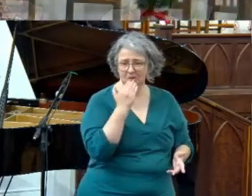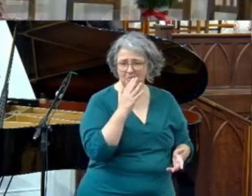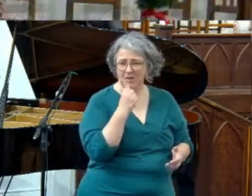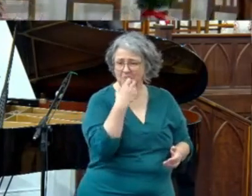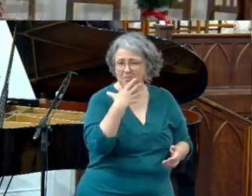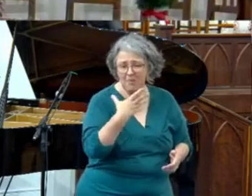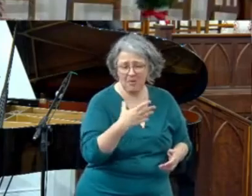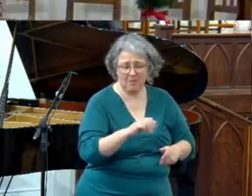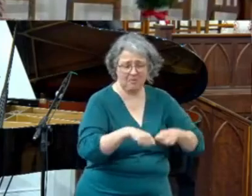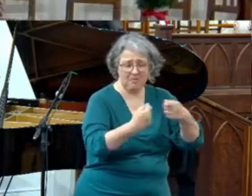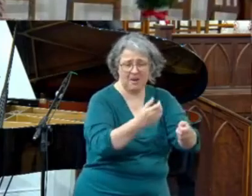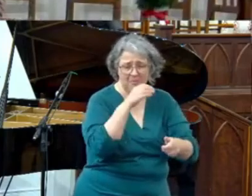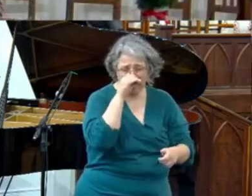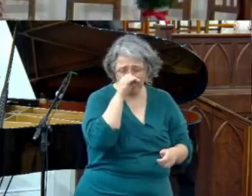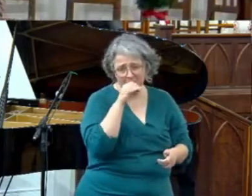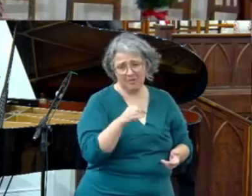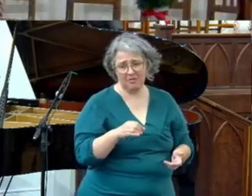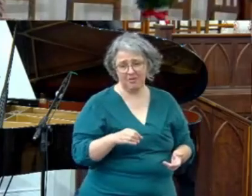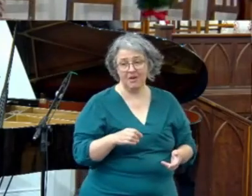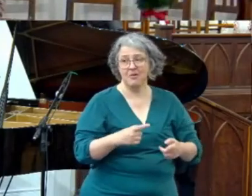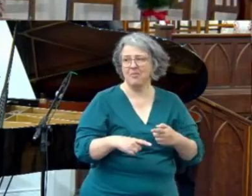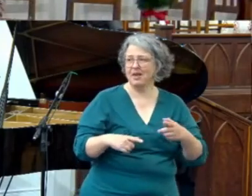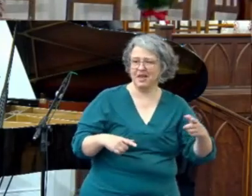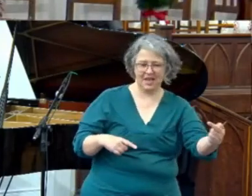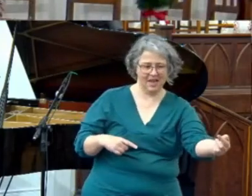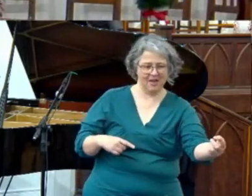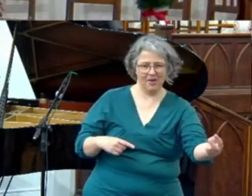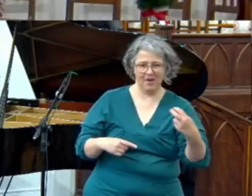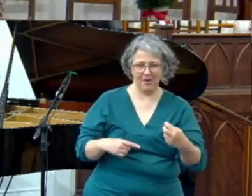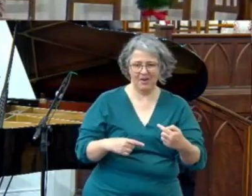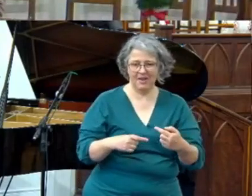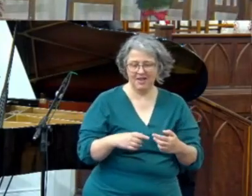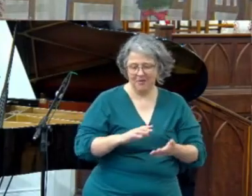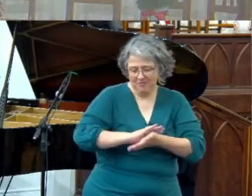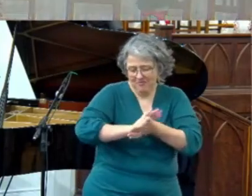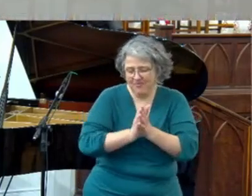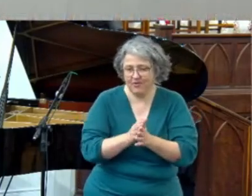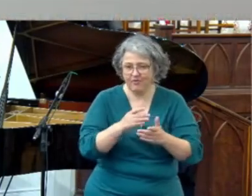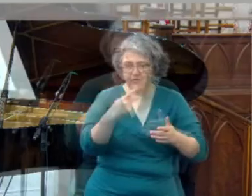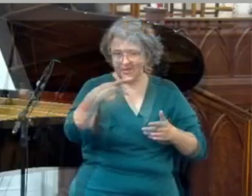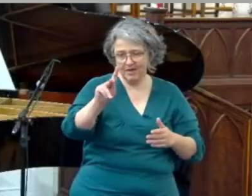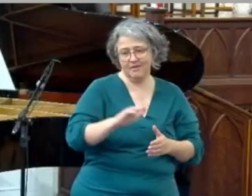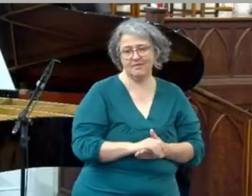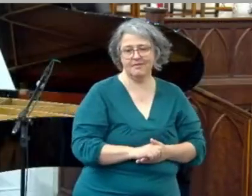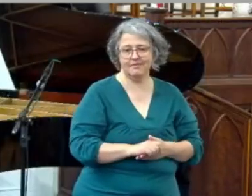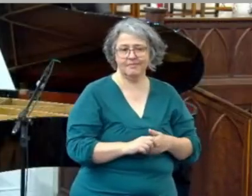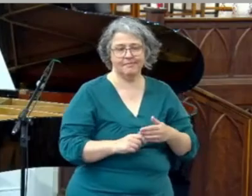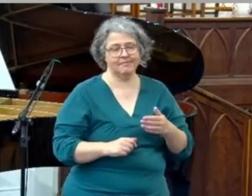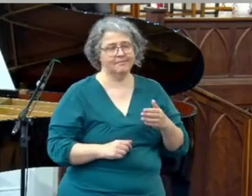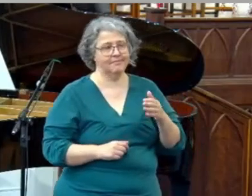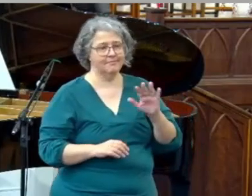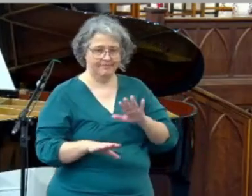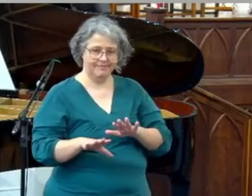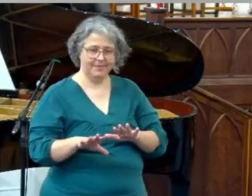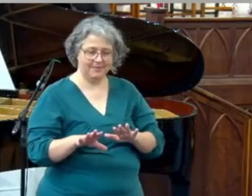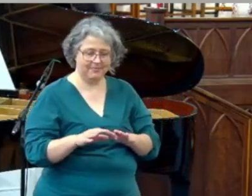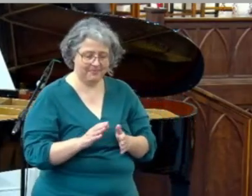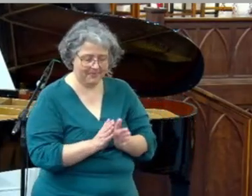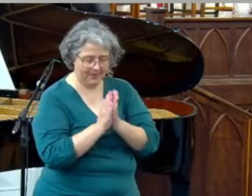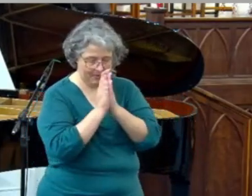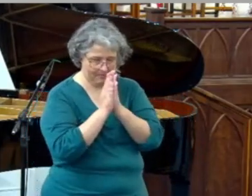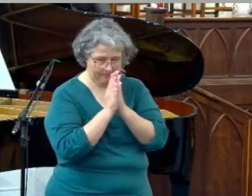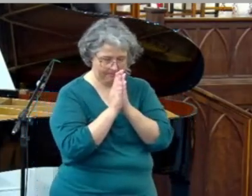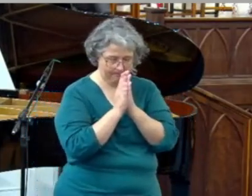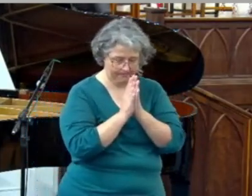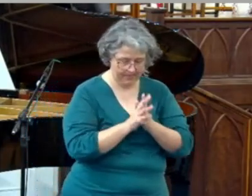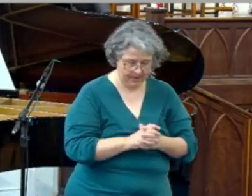não estraçalhem vocês. Oremos. Pai amado, Deus eterno, nós